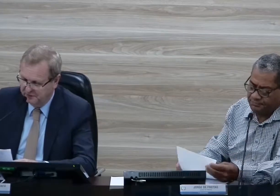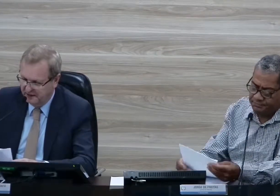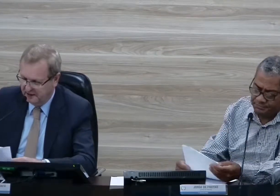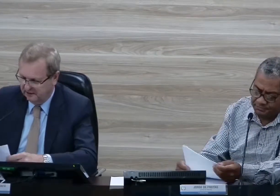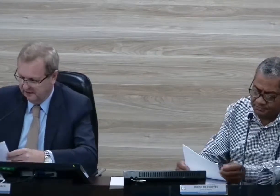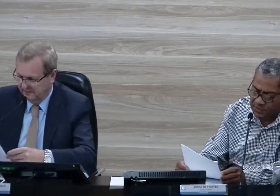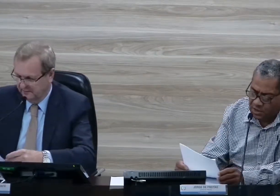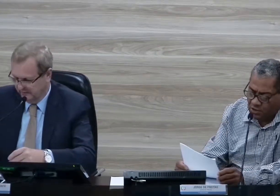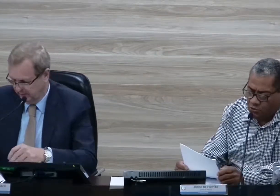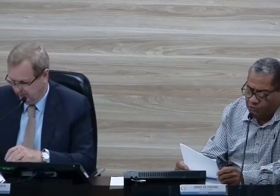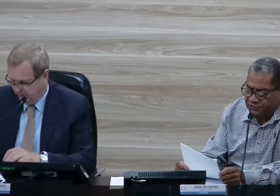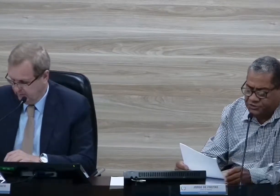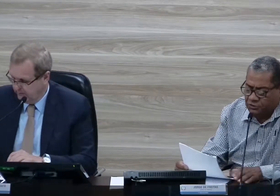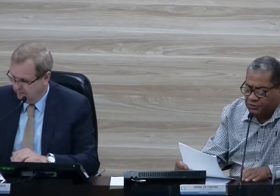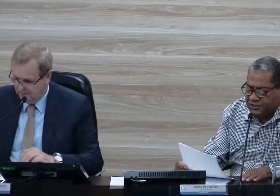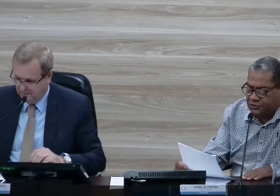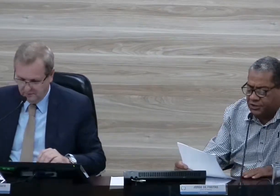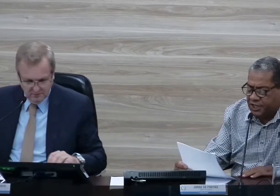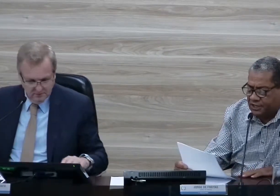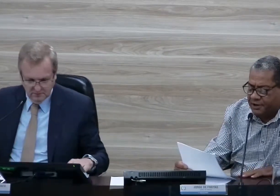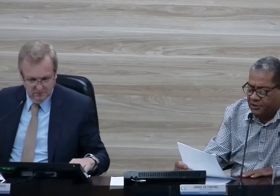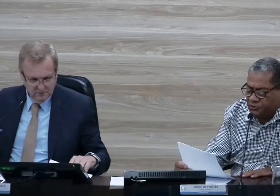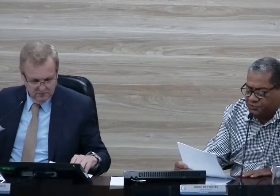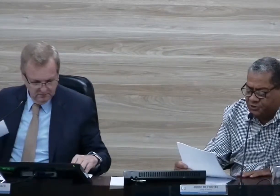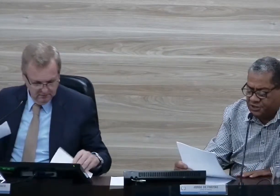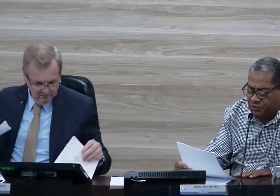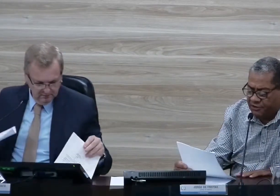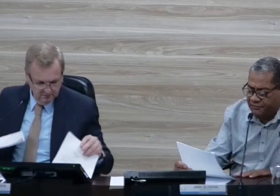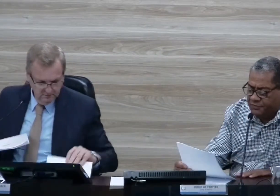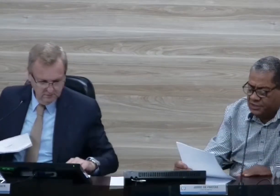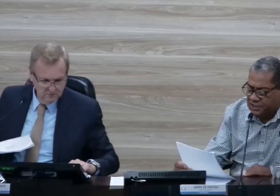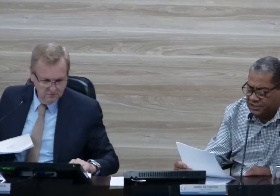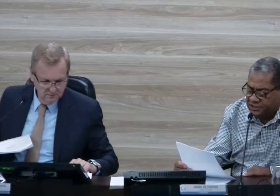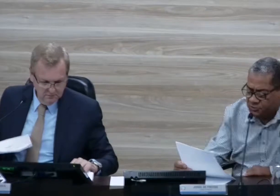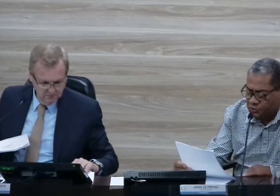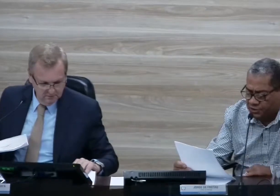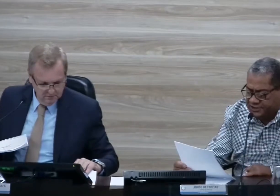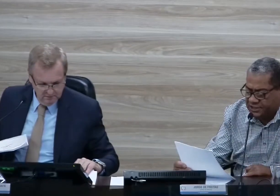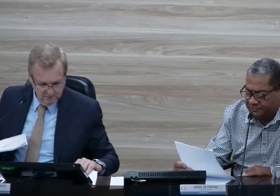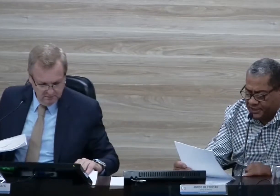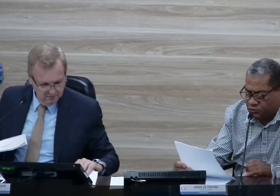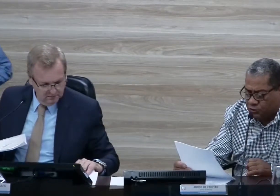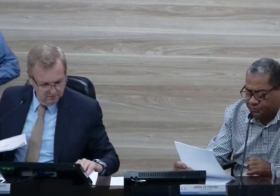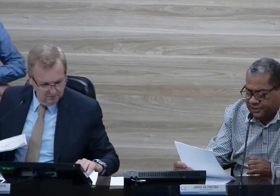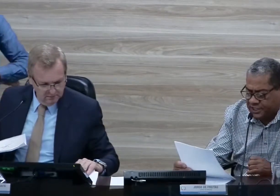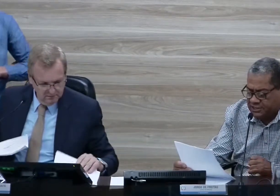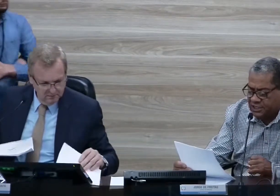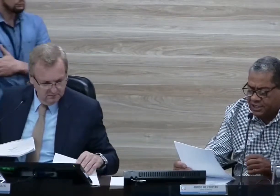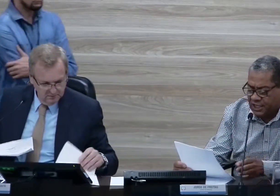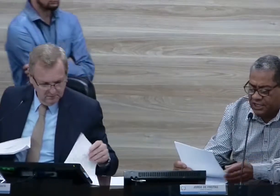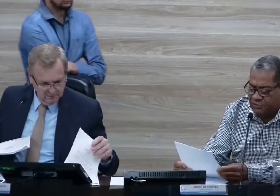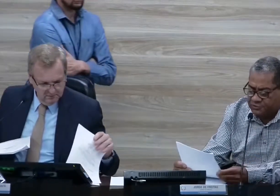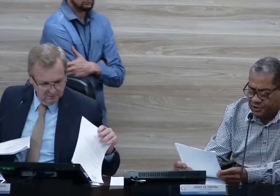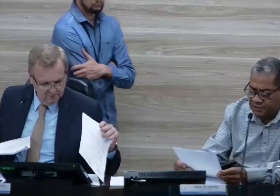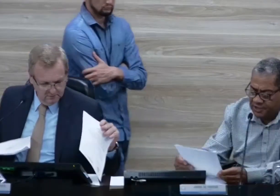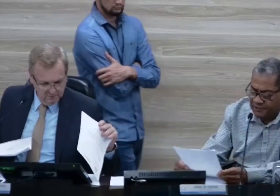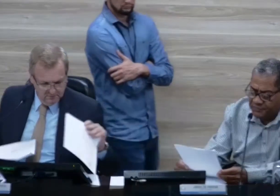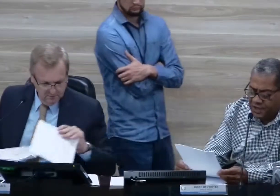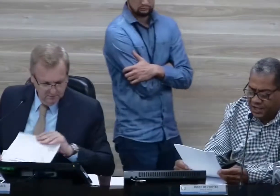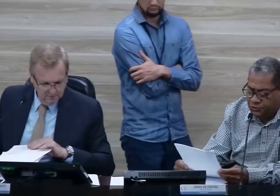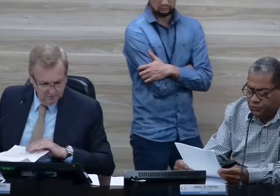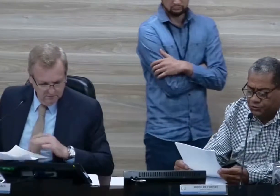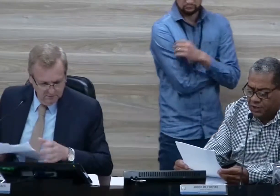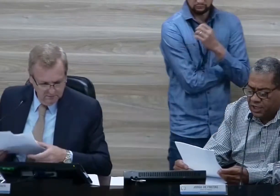Ao expediente. Ofício número 180/2019. Excelentíssimo senhor Sidney Pascotto, presidente da Câmara Municipal de